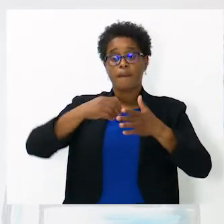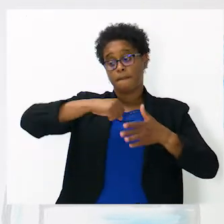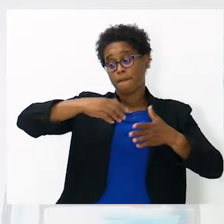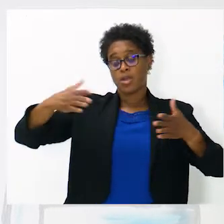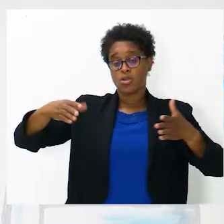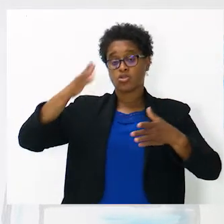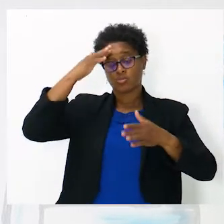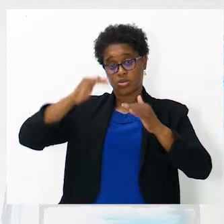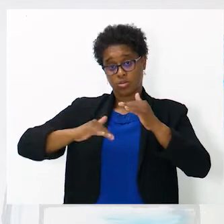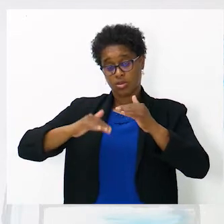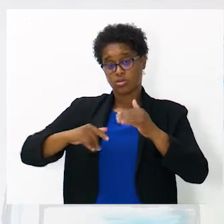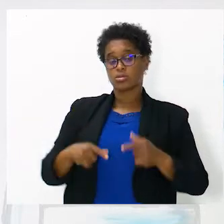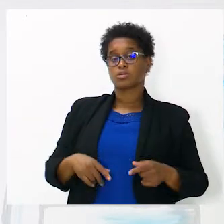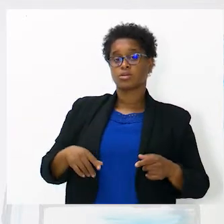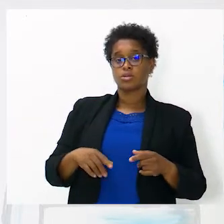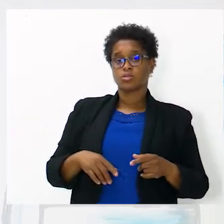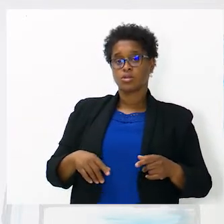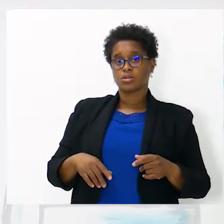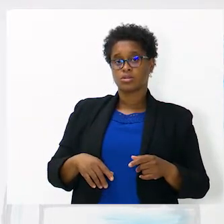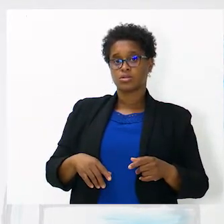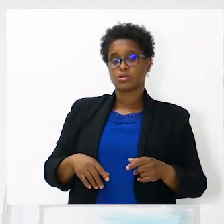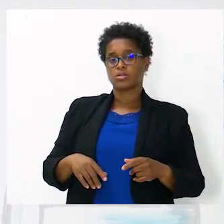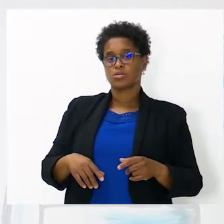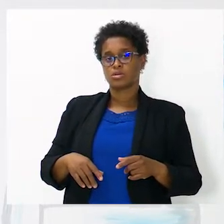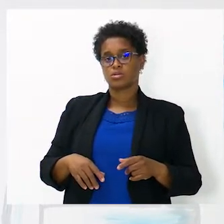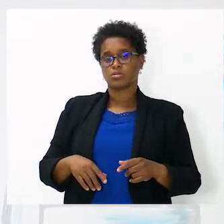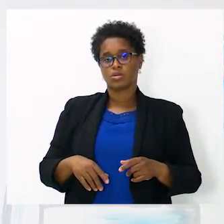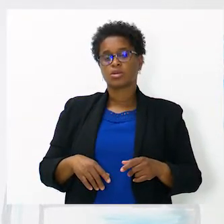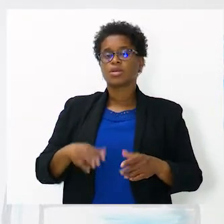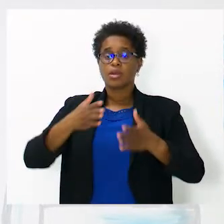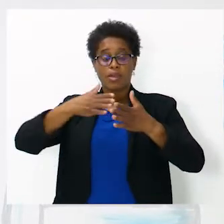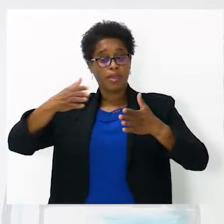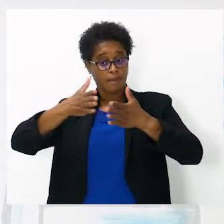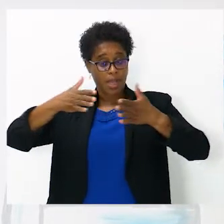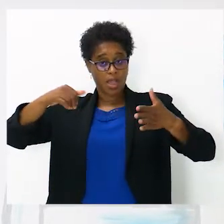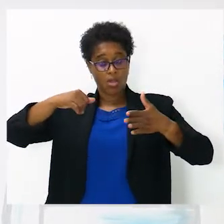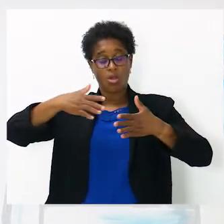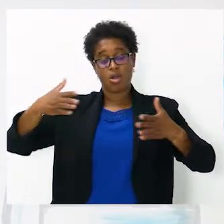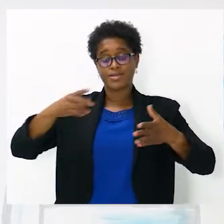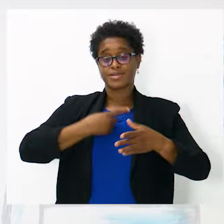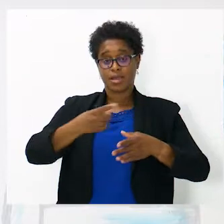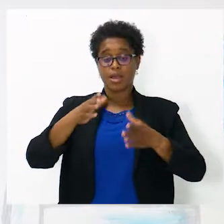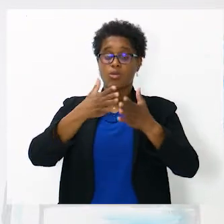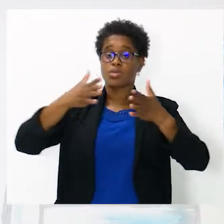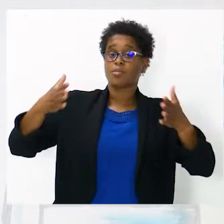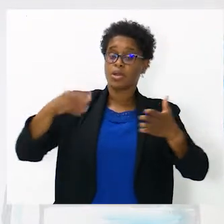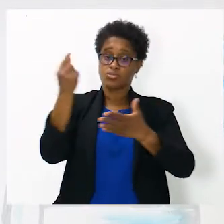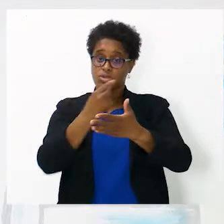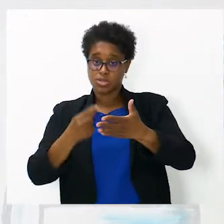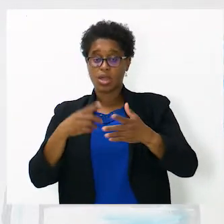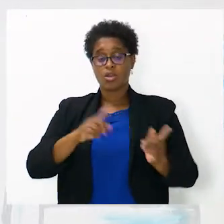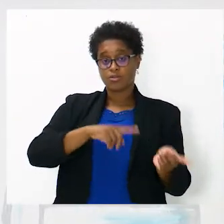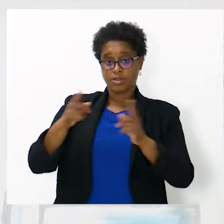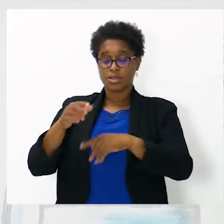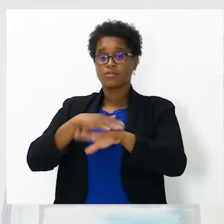maior for o denominador, menor será o tamanho do desenho. Então, vamos passar para